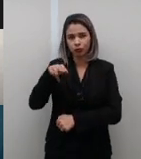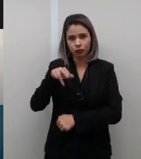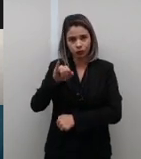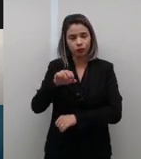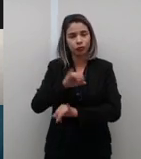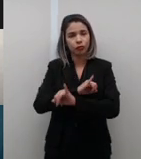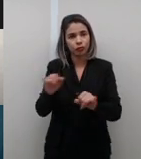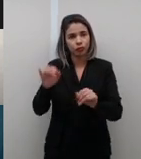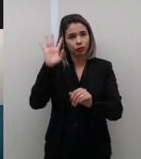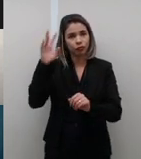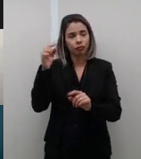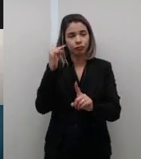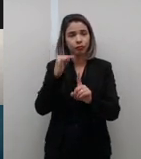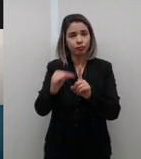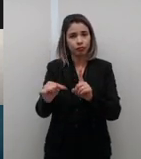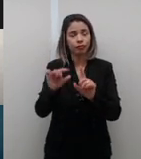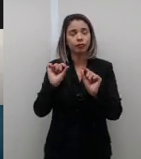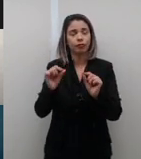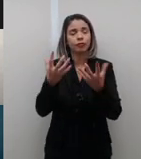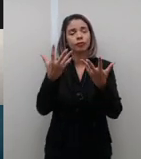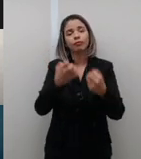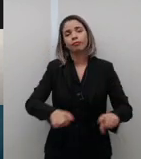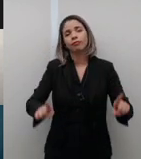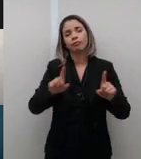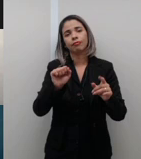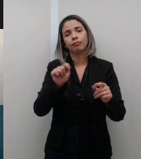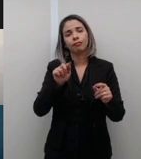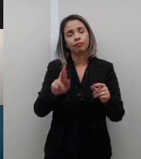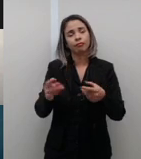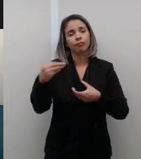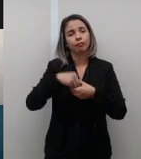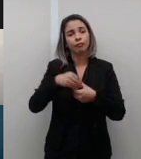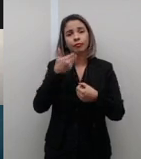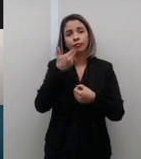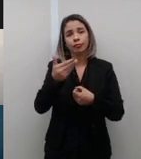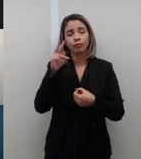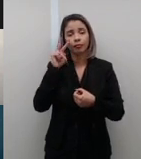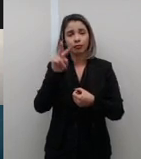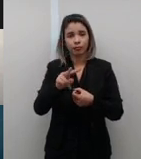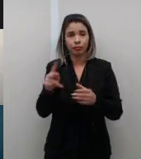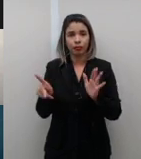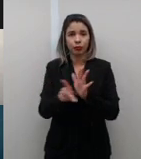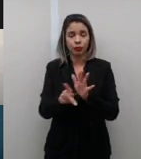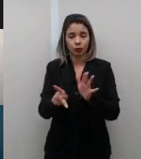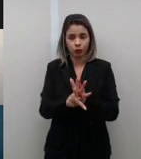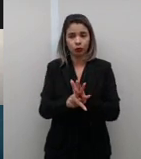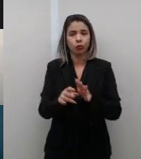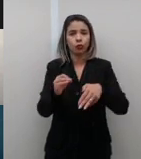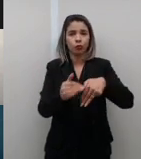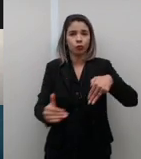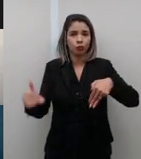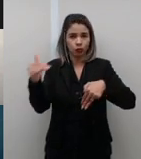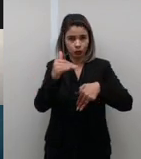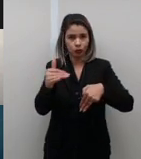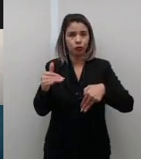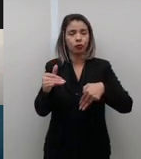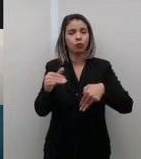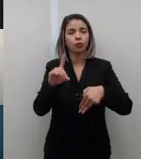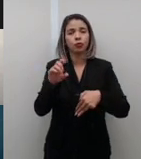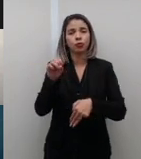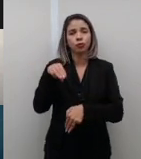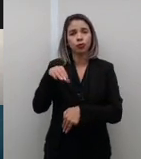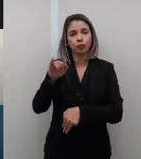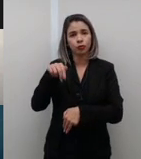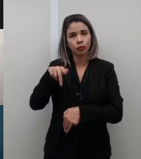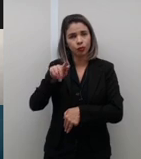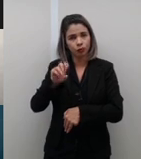voto do senhor ministro relator, negando provimento aos agravos internos, pediu vista antecipada, o senhor ministro Paulo Sérgio Domingues, aguardam os demais. Muito obrigado.